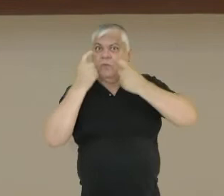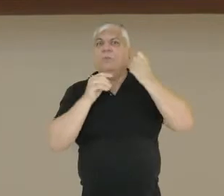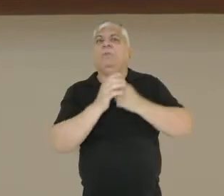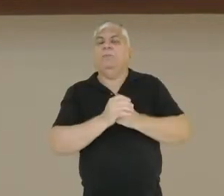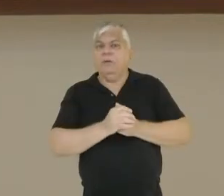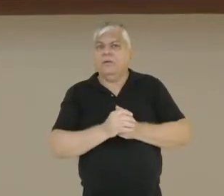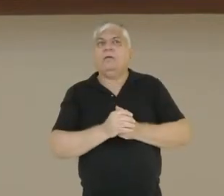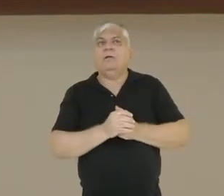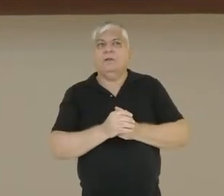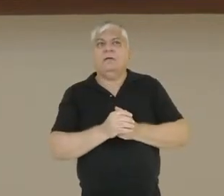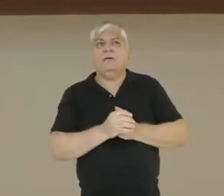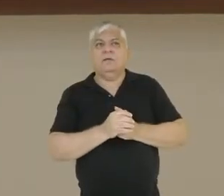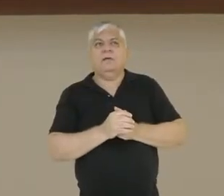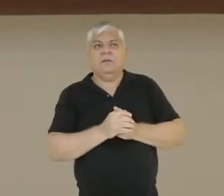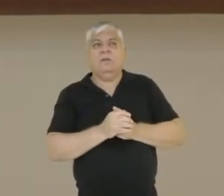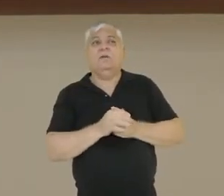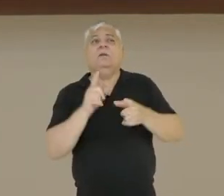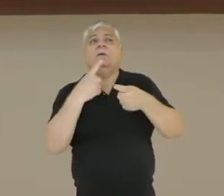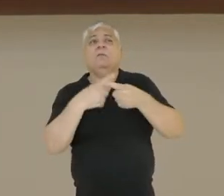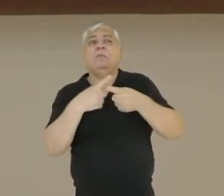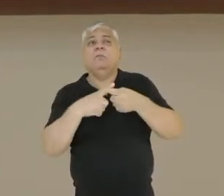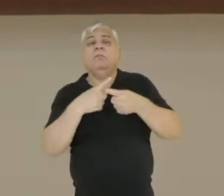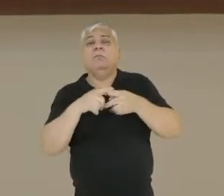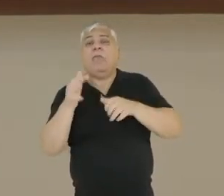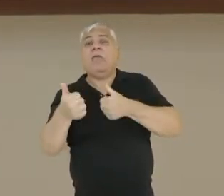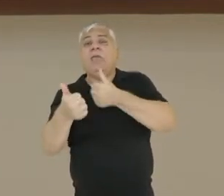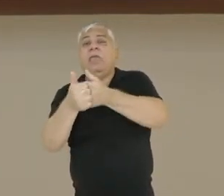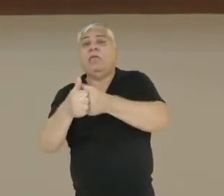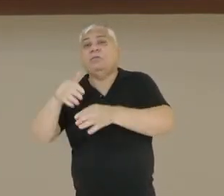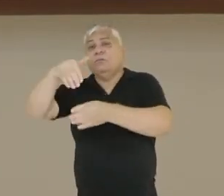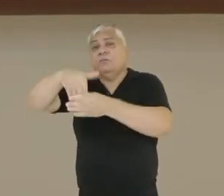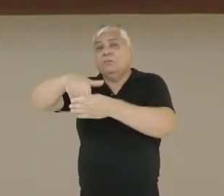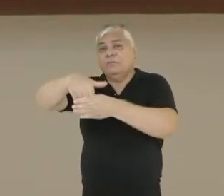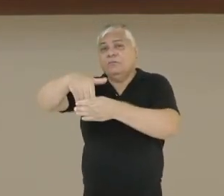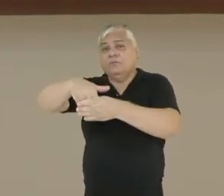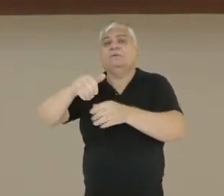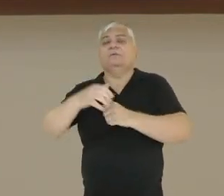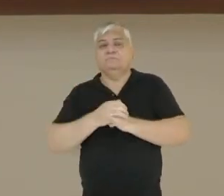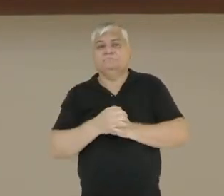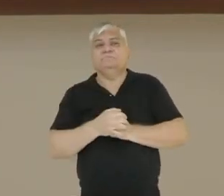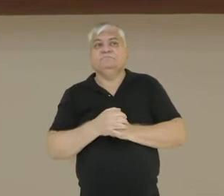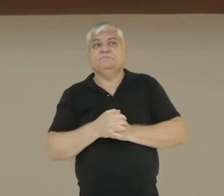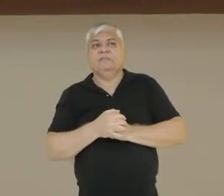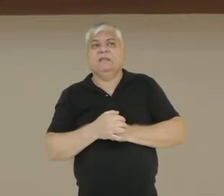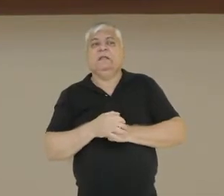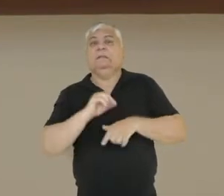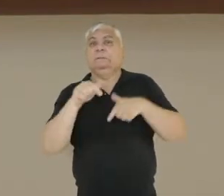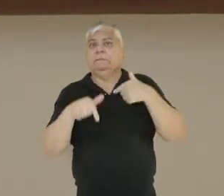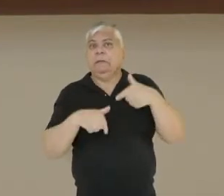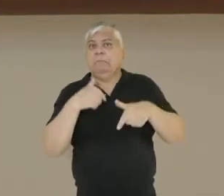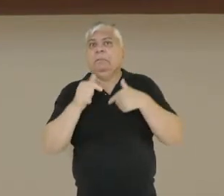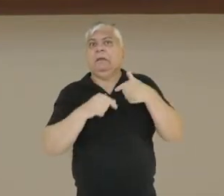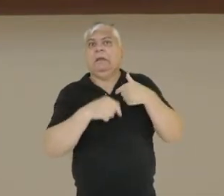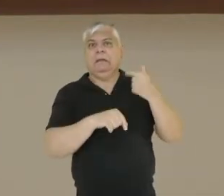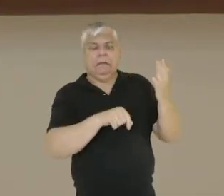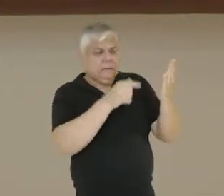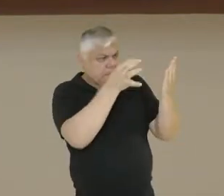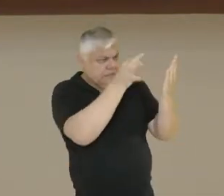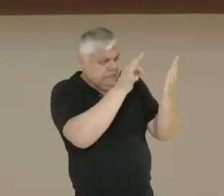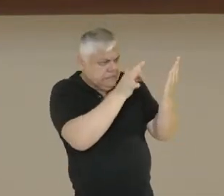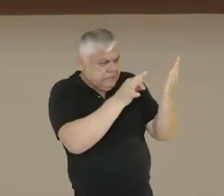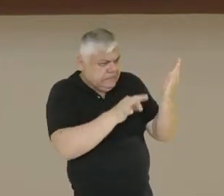a proximidade das eleições brasileiras. Dá um pouco de trabalho checar se a